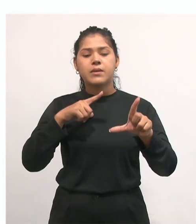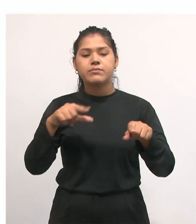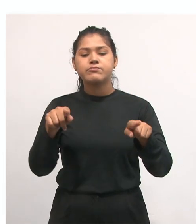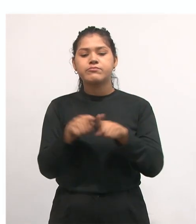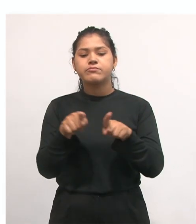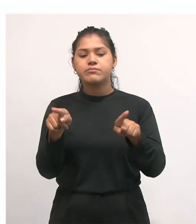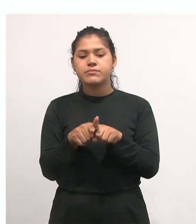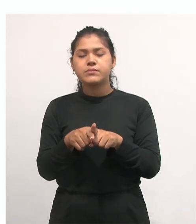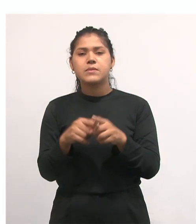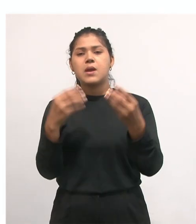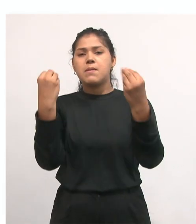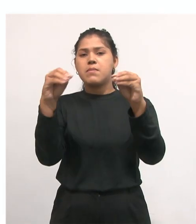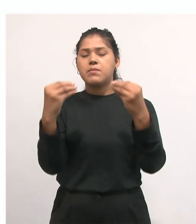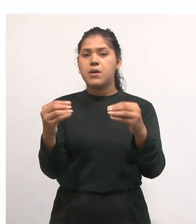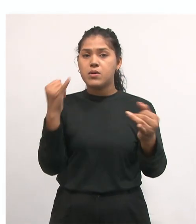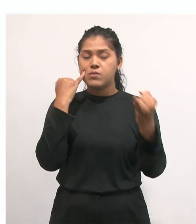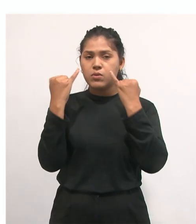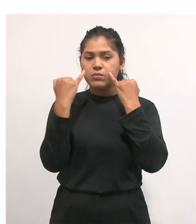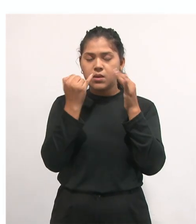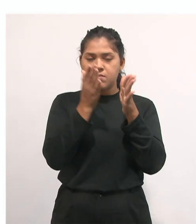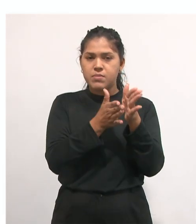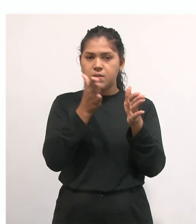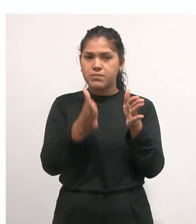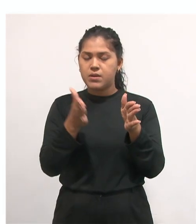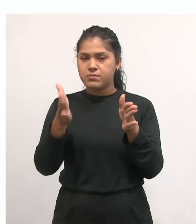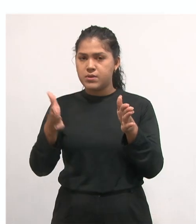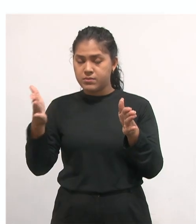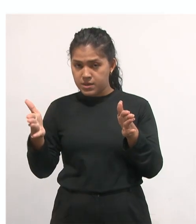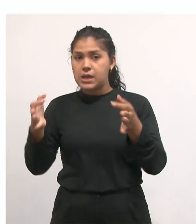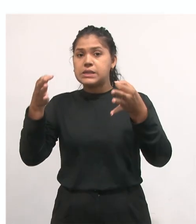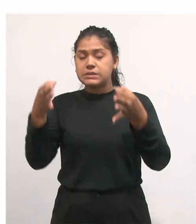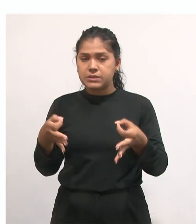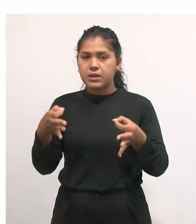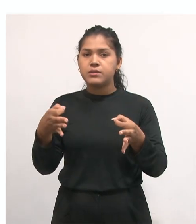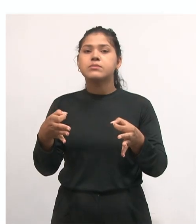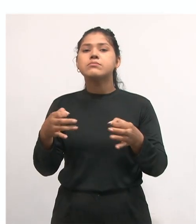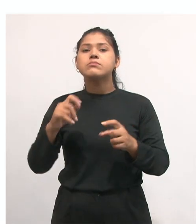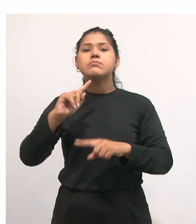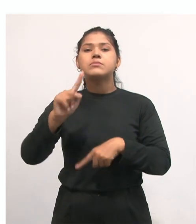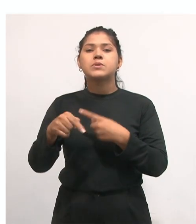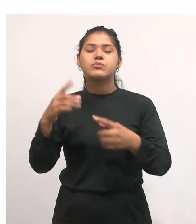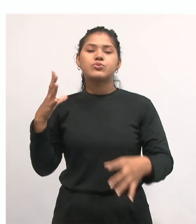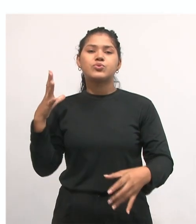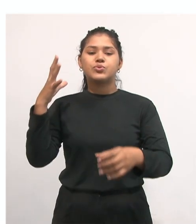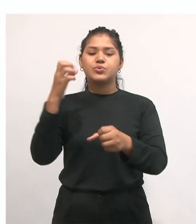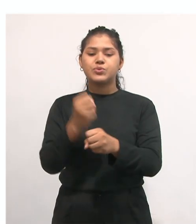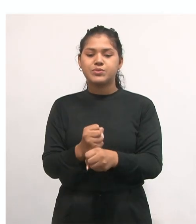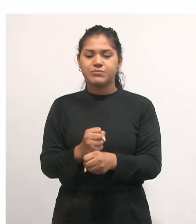substitui cada informação, cada qual no seu quadrado, ok? E aí a gente vai ter uma